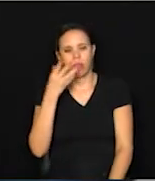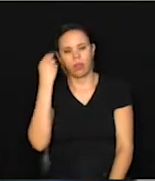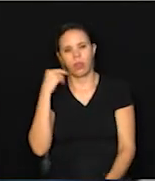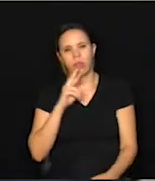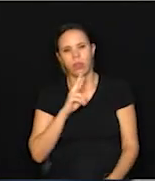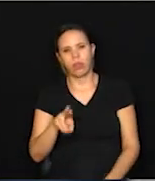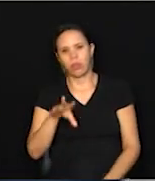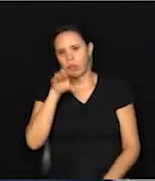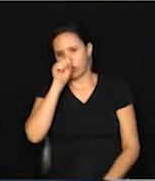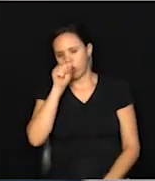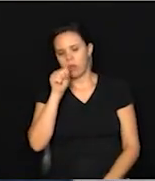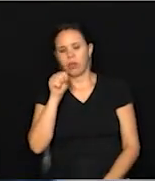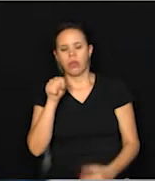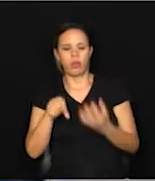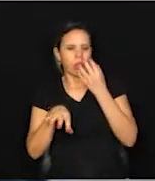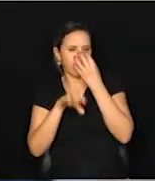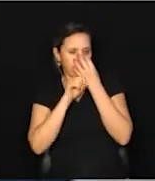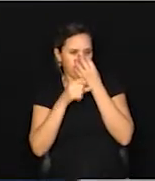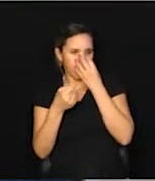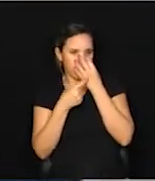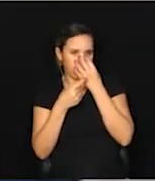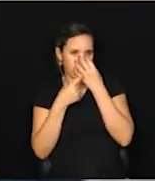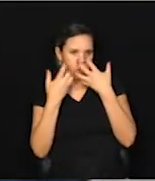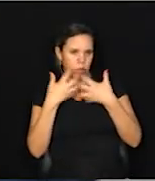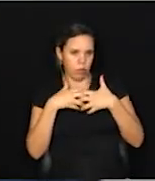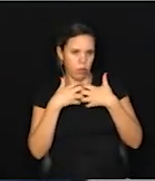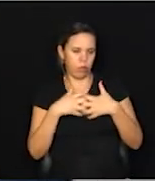do oxigênio. O oxigênio,